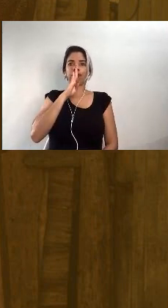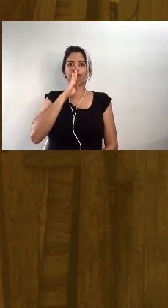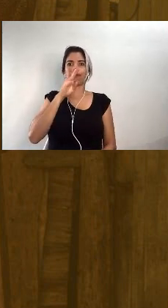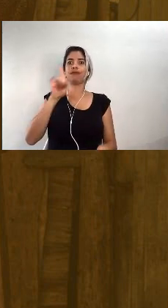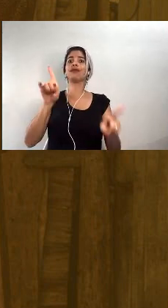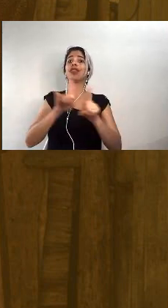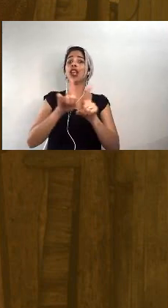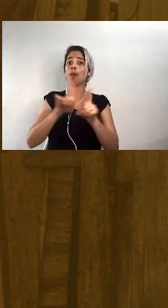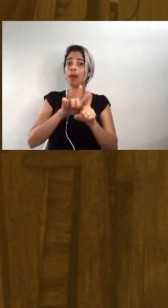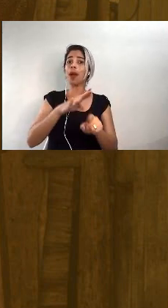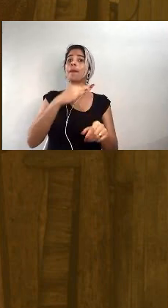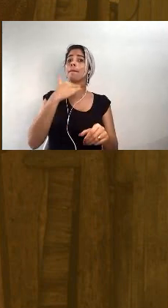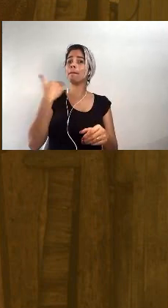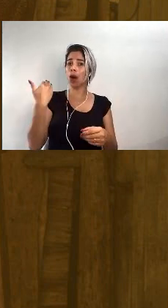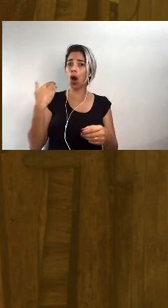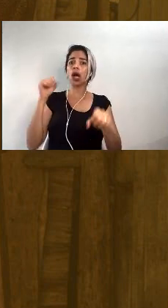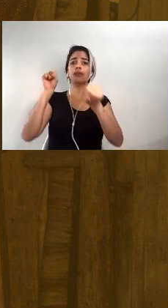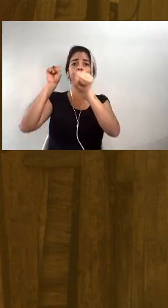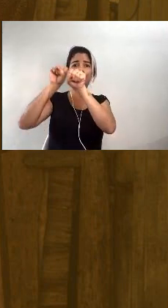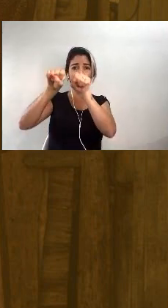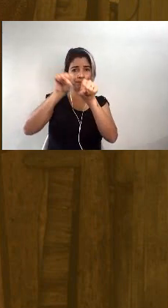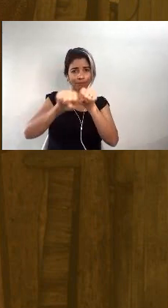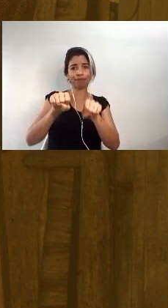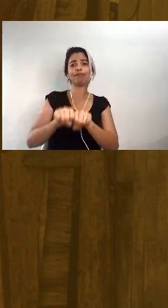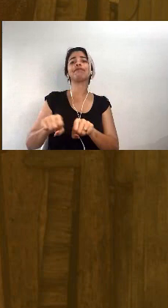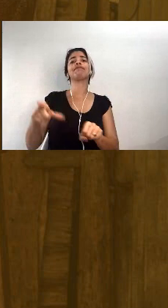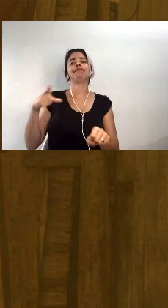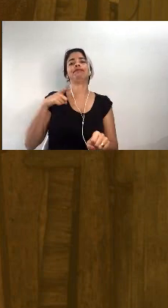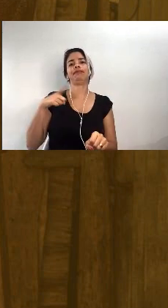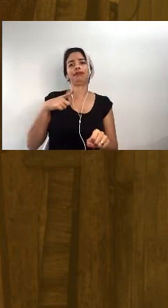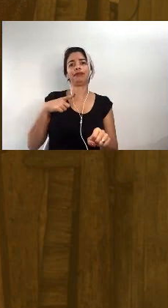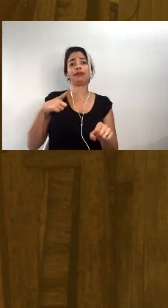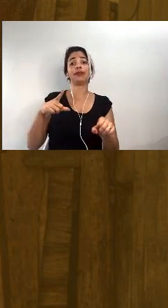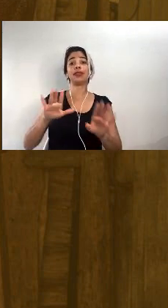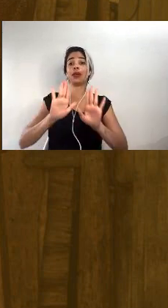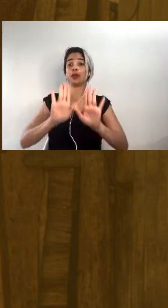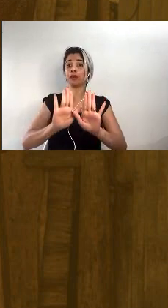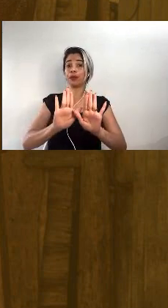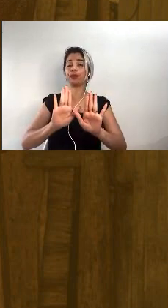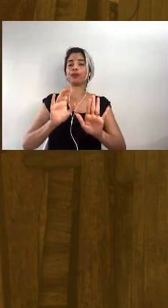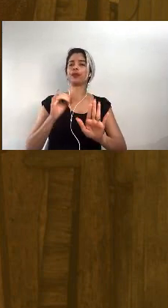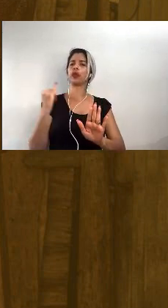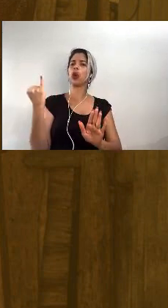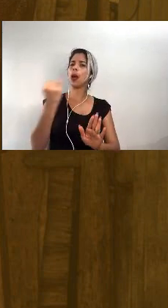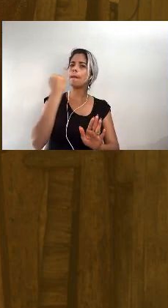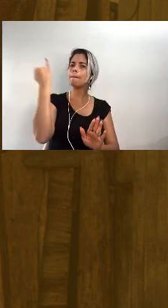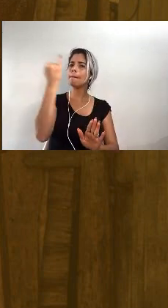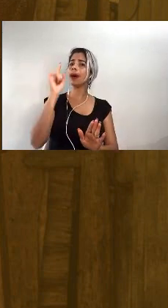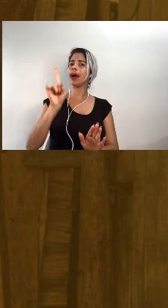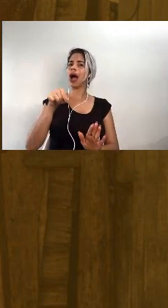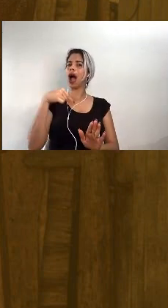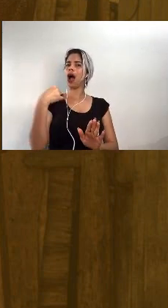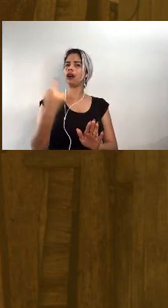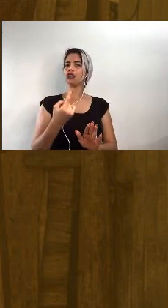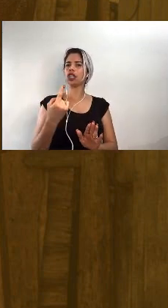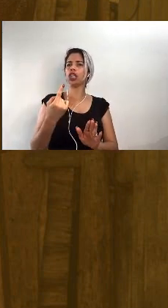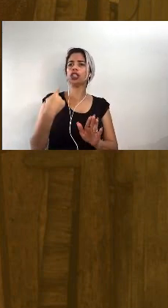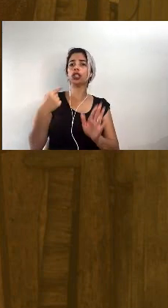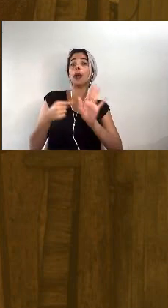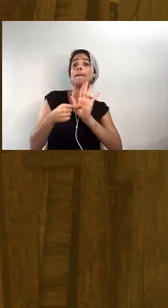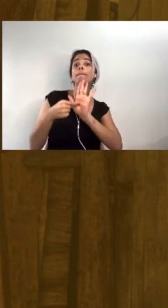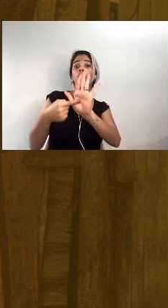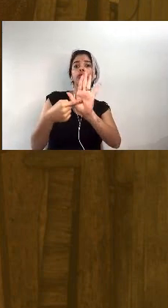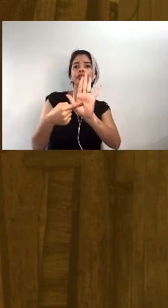morte. Né, mas é importante a gente... fazer esse movimento de apontar, né, que